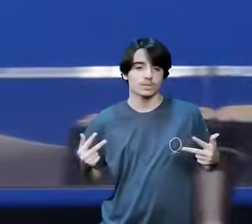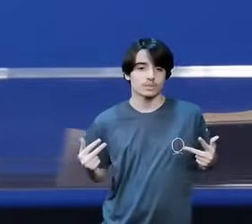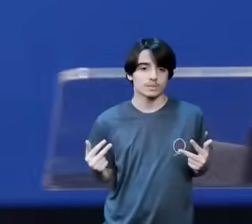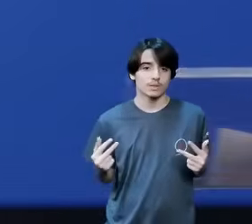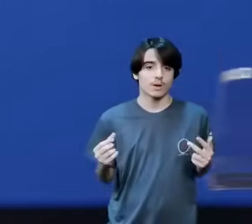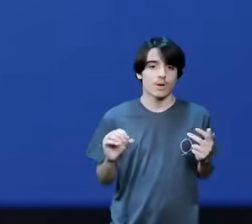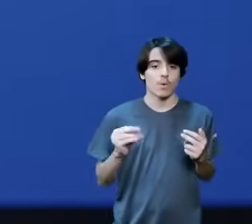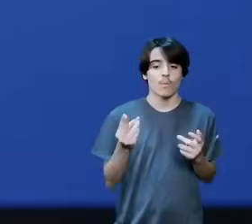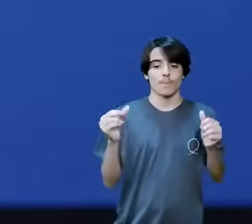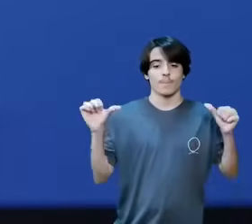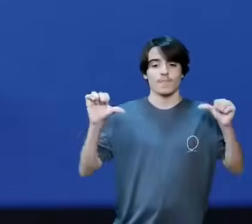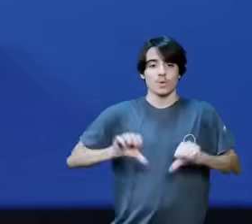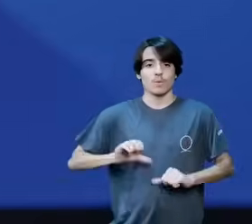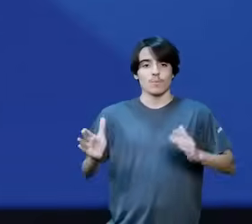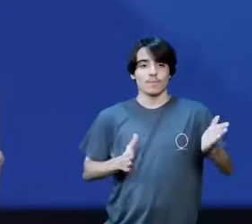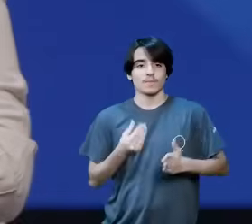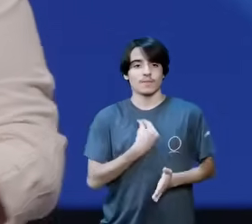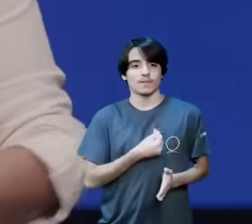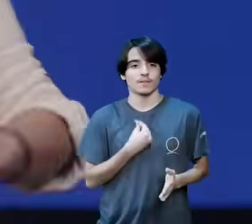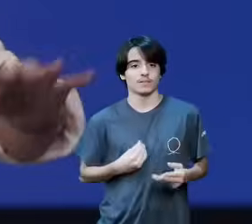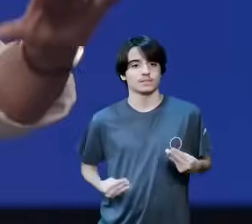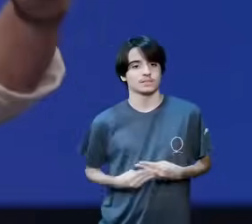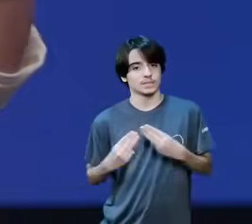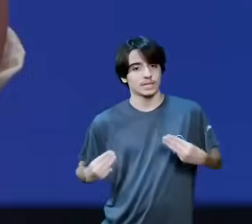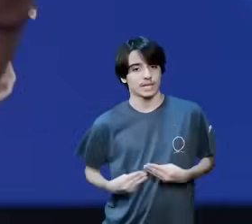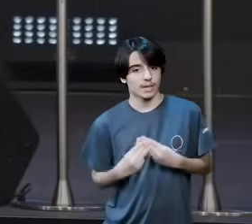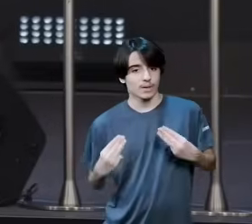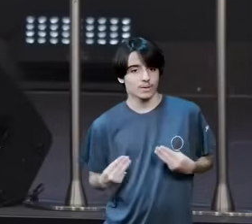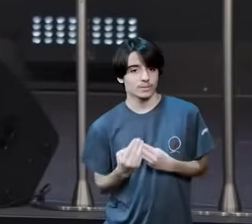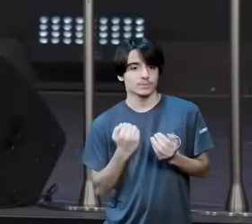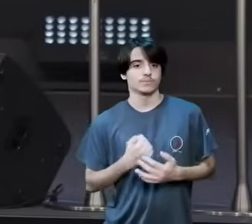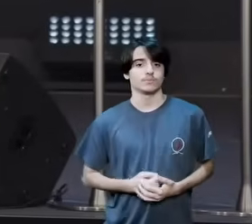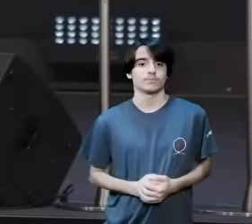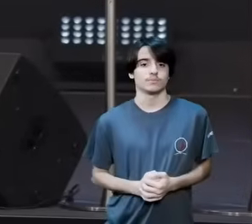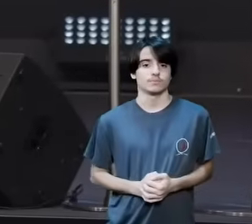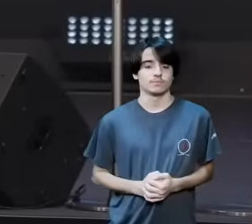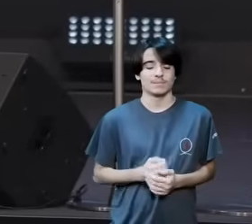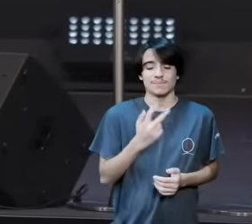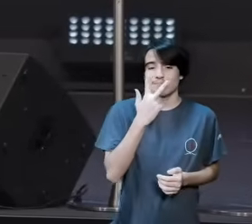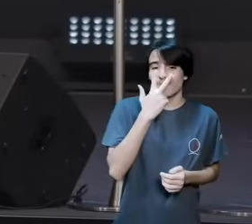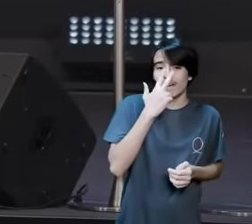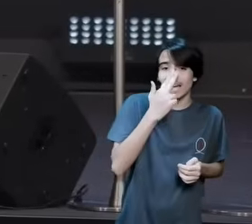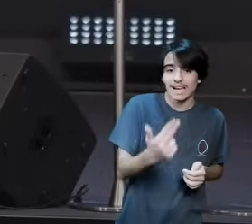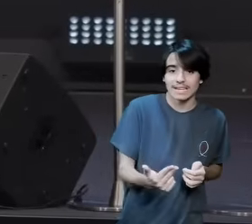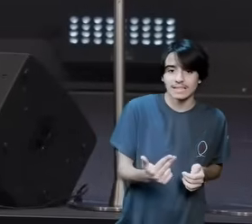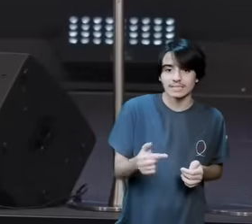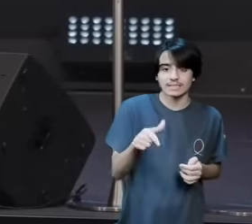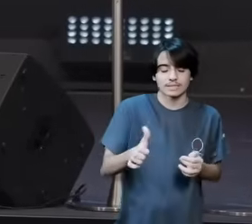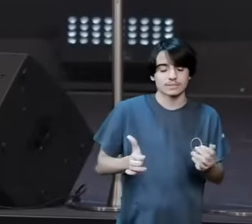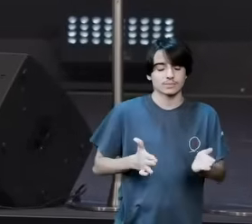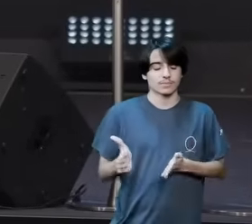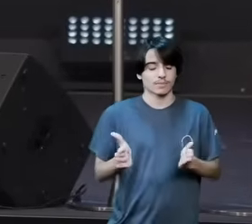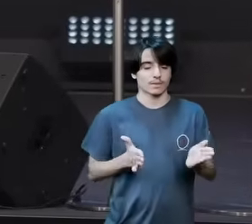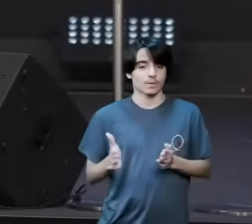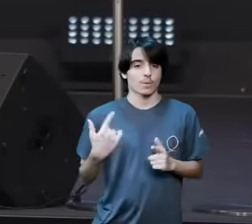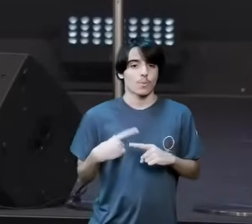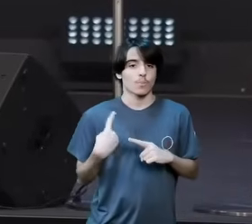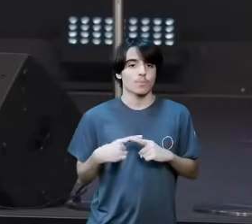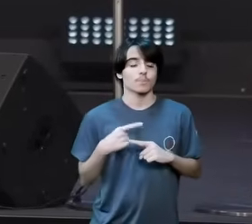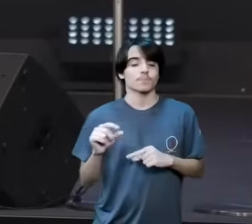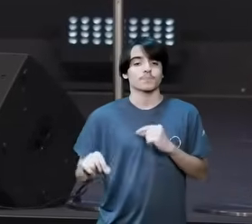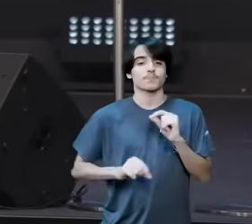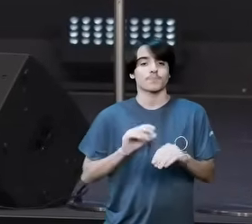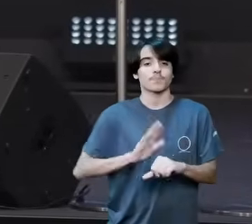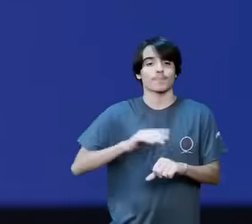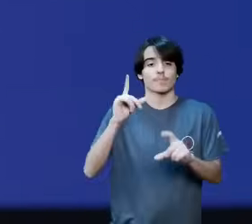ou pior momento da vida de Israel que se assemelhe a esse momento. Porque o que torna um momento